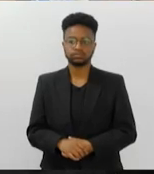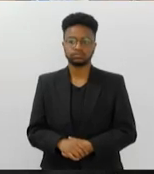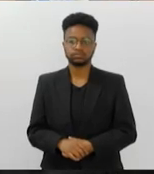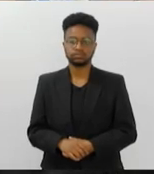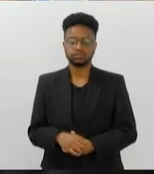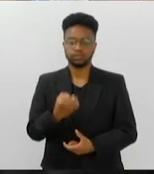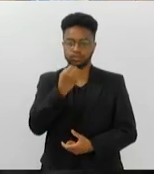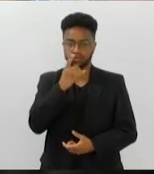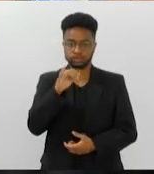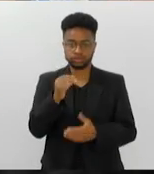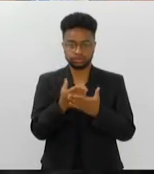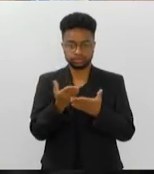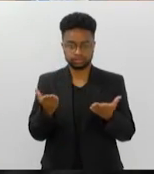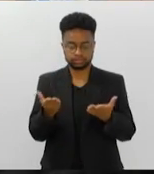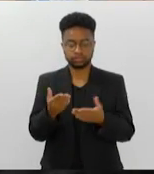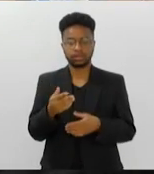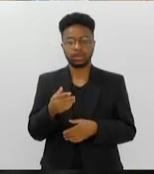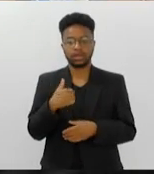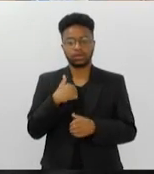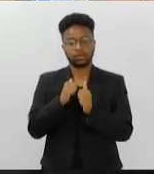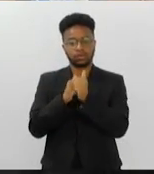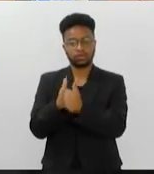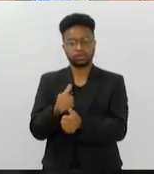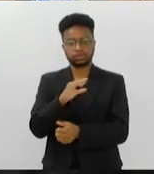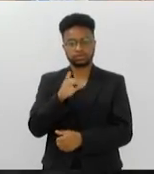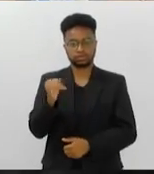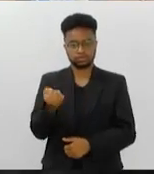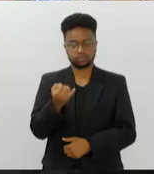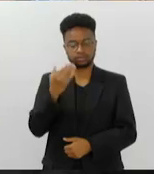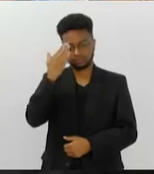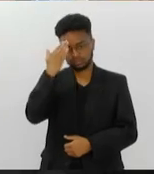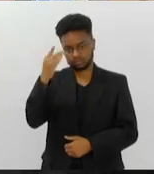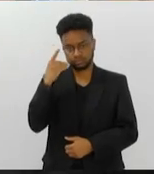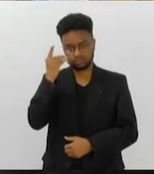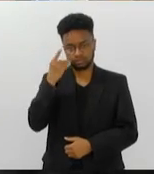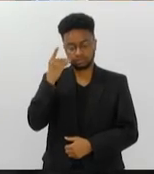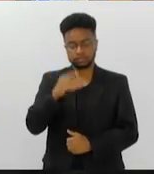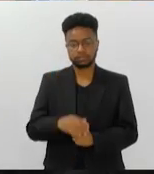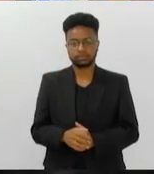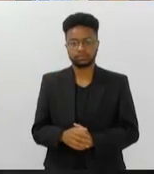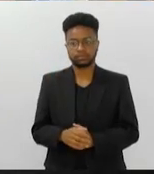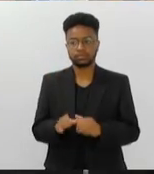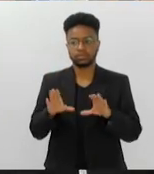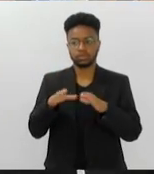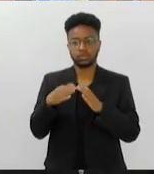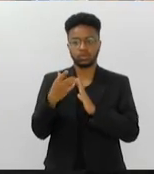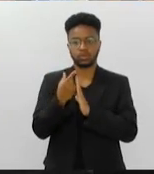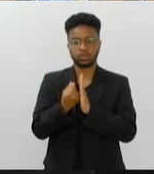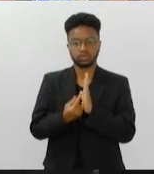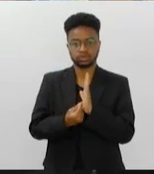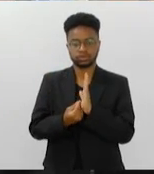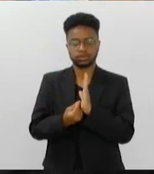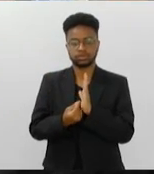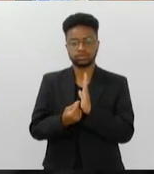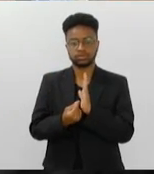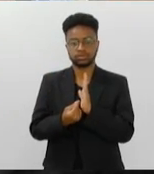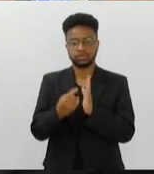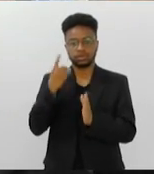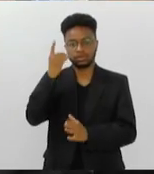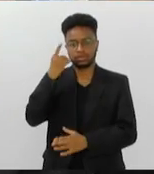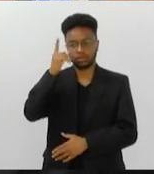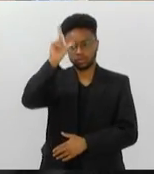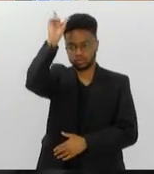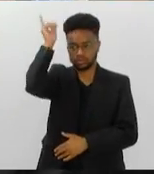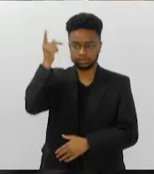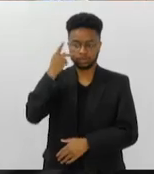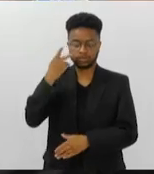Bom dia, presidente, acompanho a CCJ. Muito obrigado, deputado Alan. Pela Comissão de Orçamento, deputado Luiz Paulo,